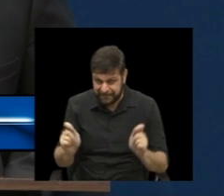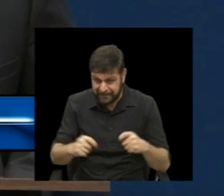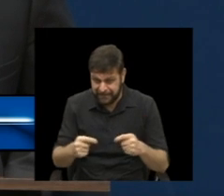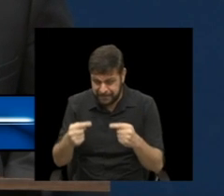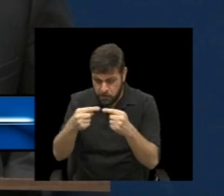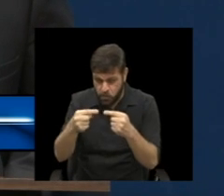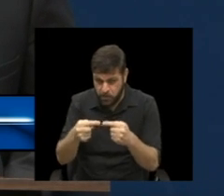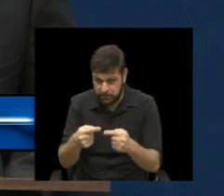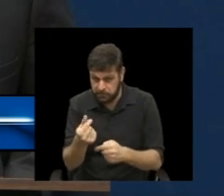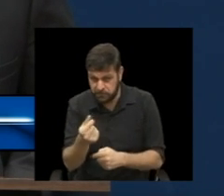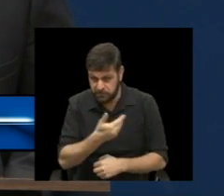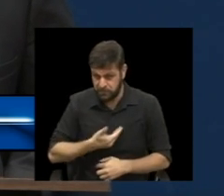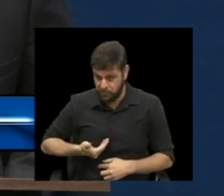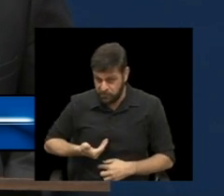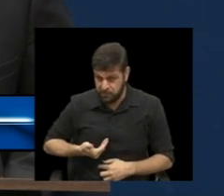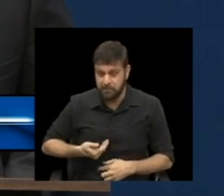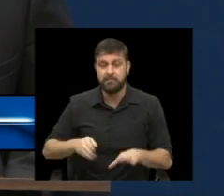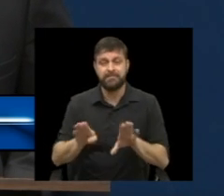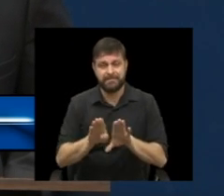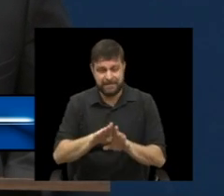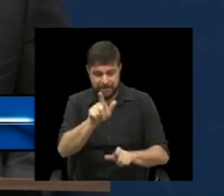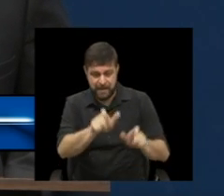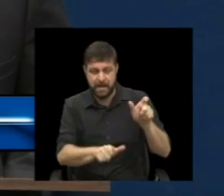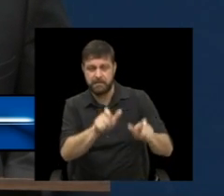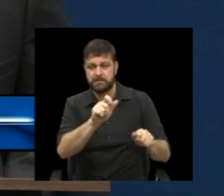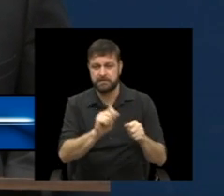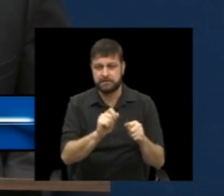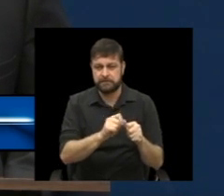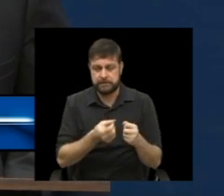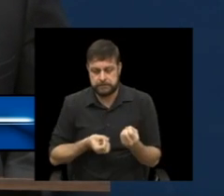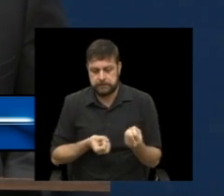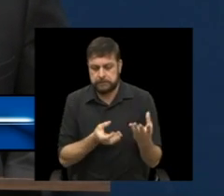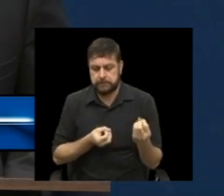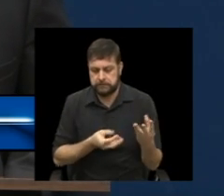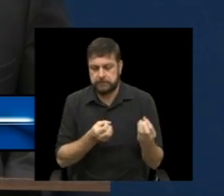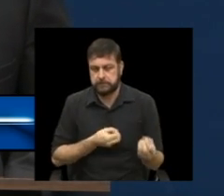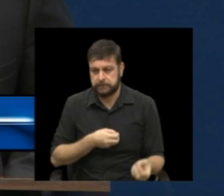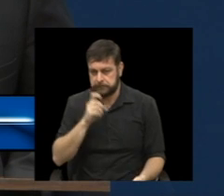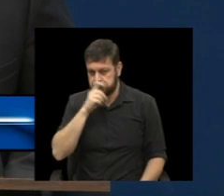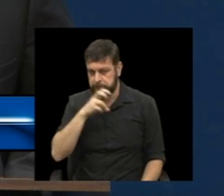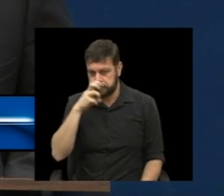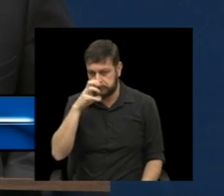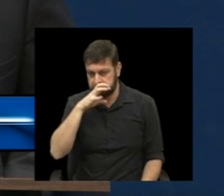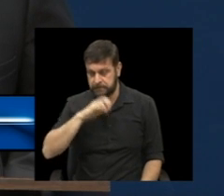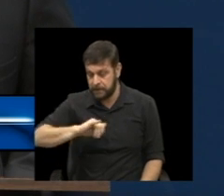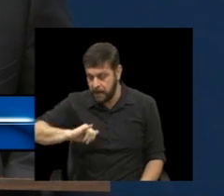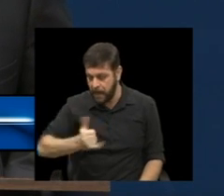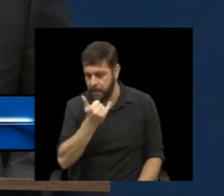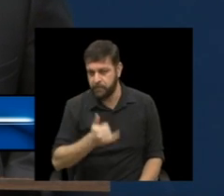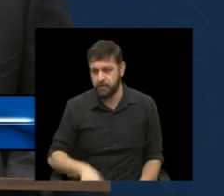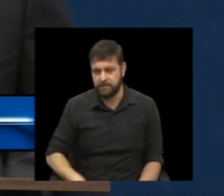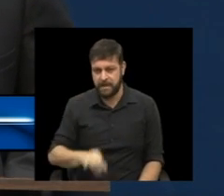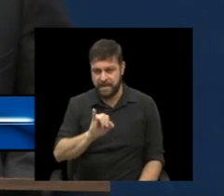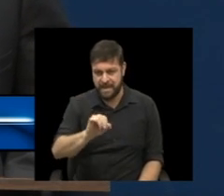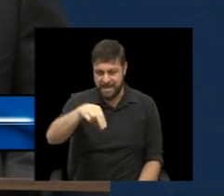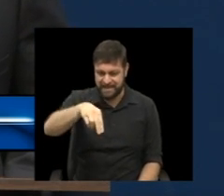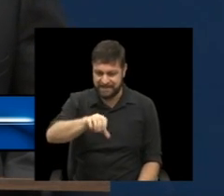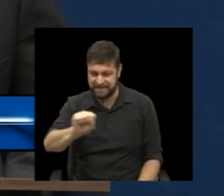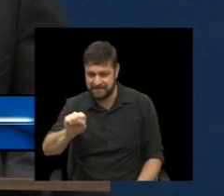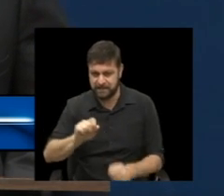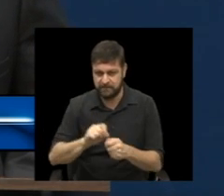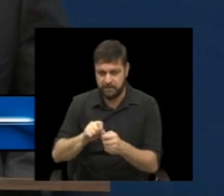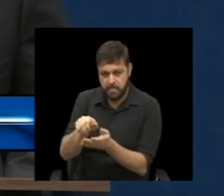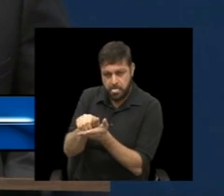ao dinheiro público, mas também aquele que frauda informação para obter um benefício do INSS, cria uma demissão para